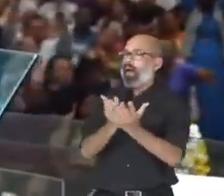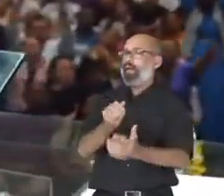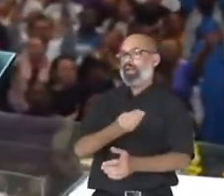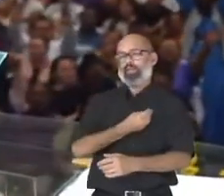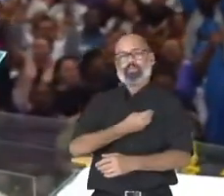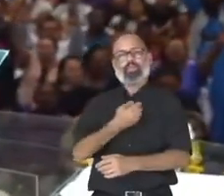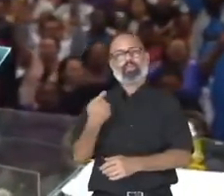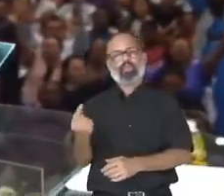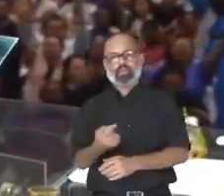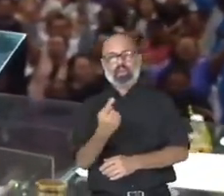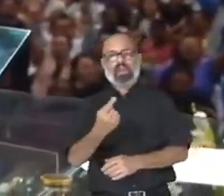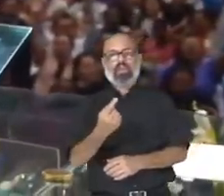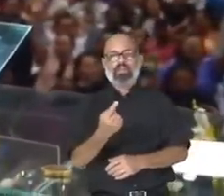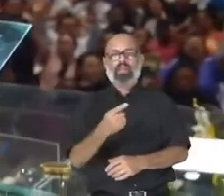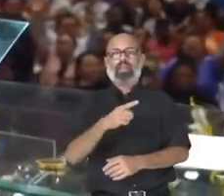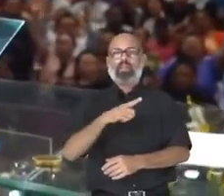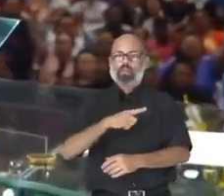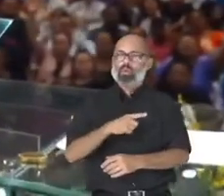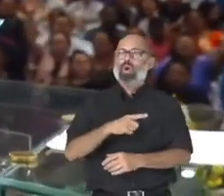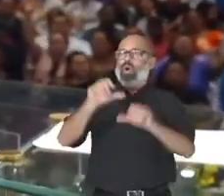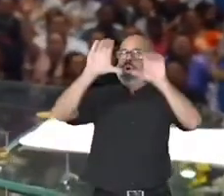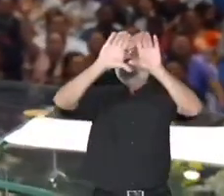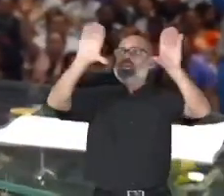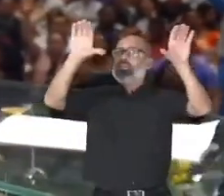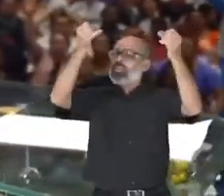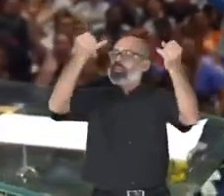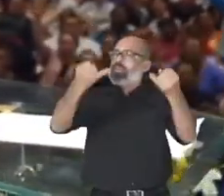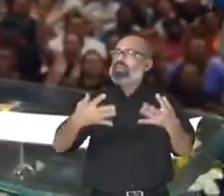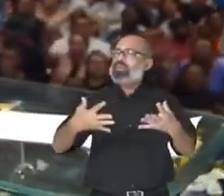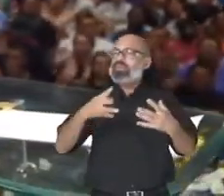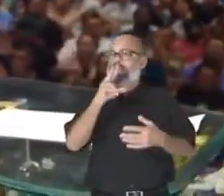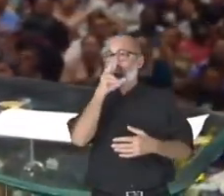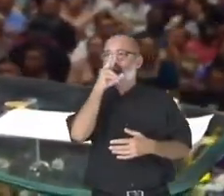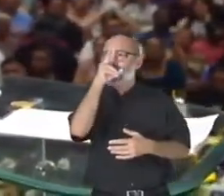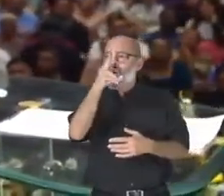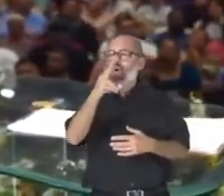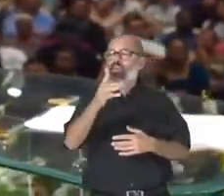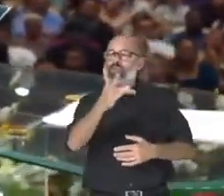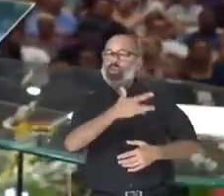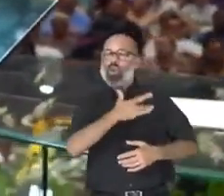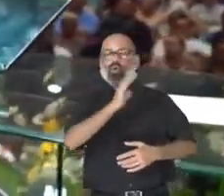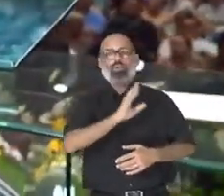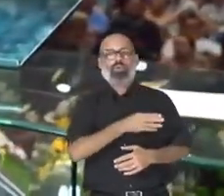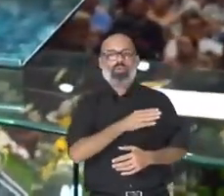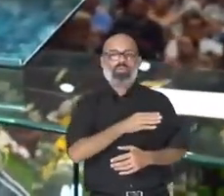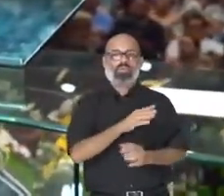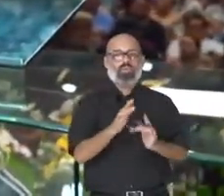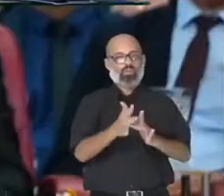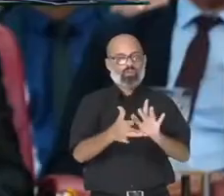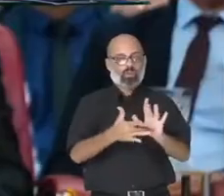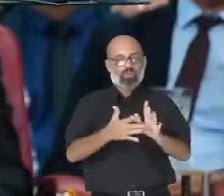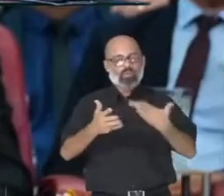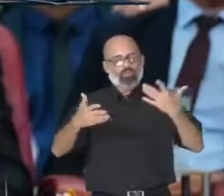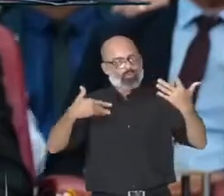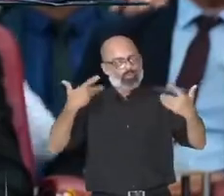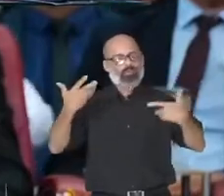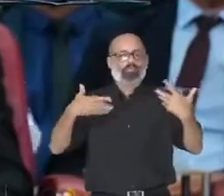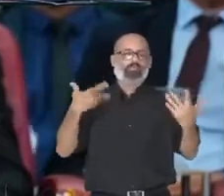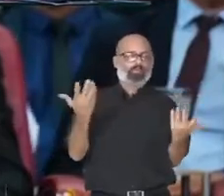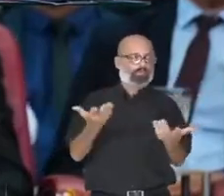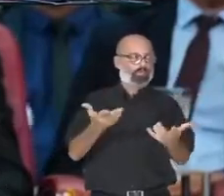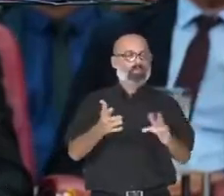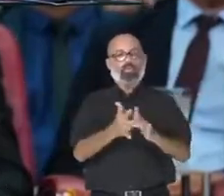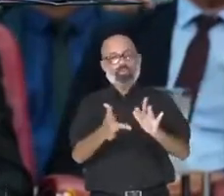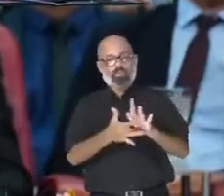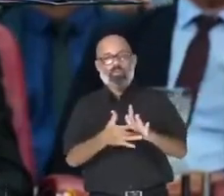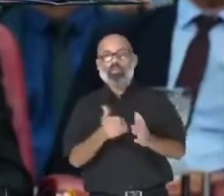vida eterna. Só tu falas do céu de uma maneira tão forte que toca o nosso coração. Jesus se alegrou. Jesus